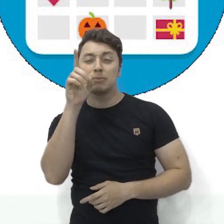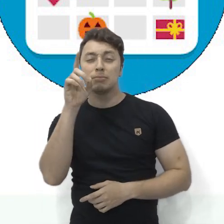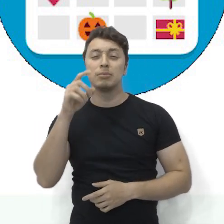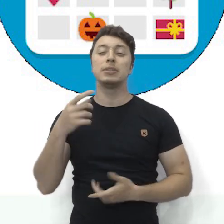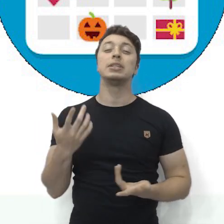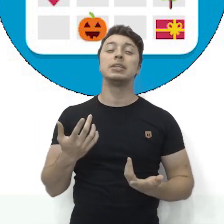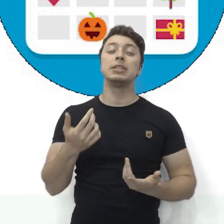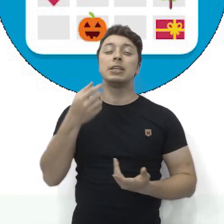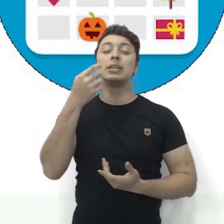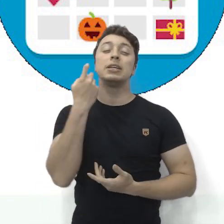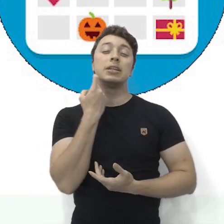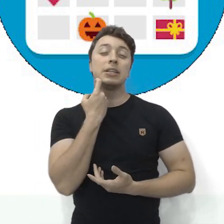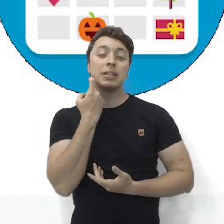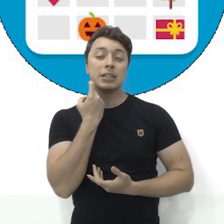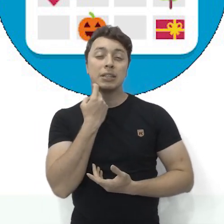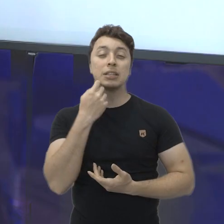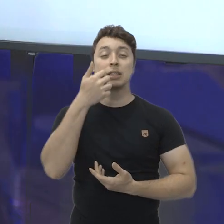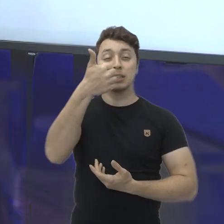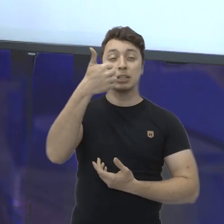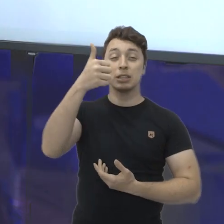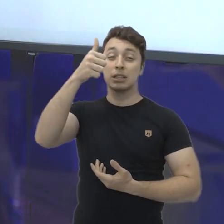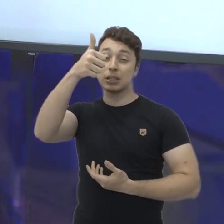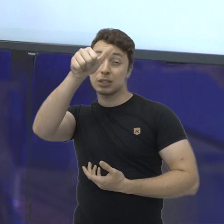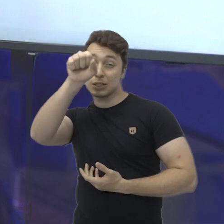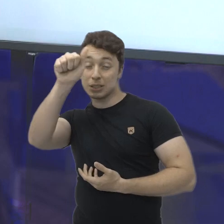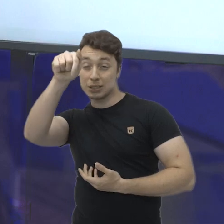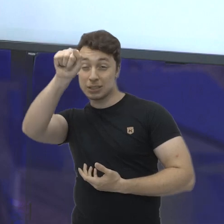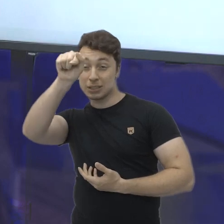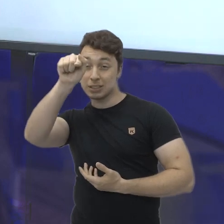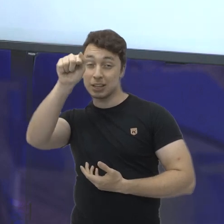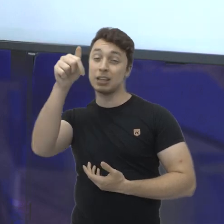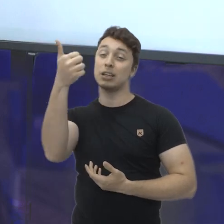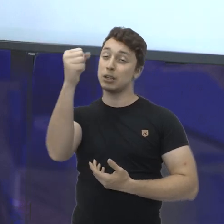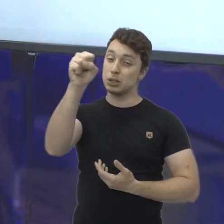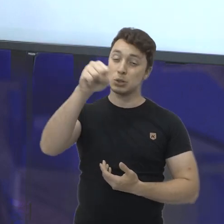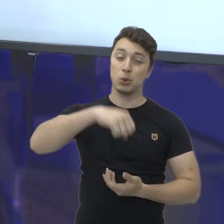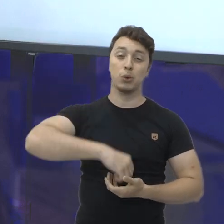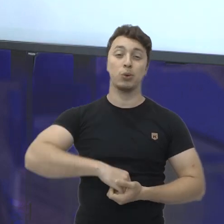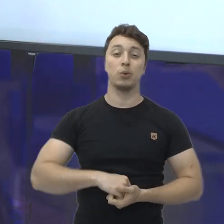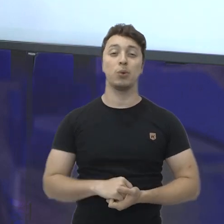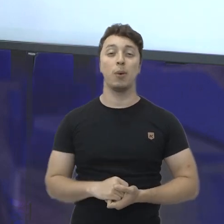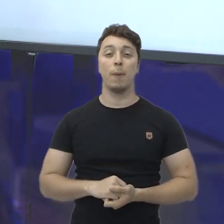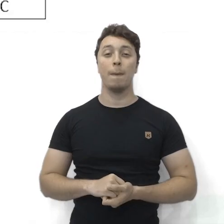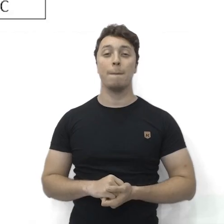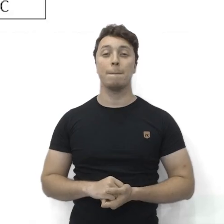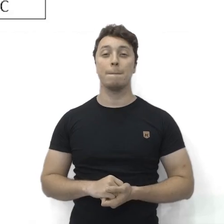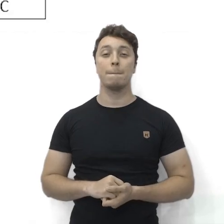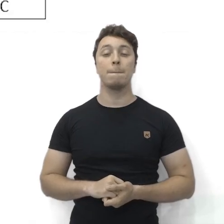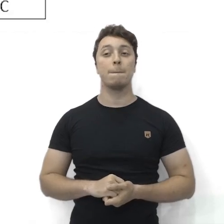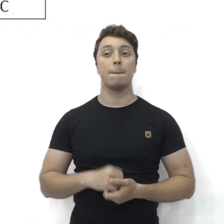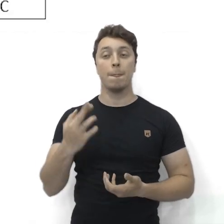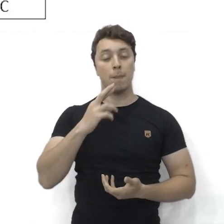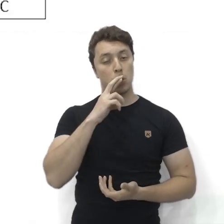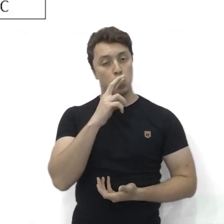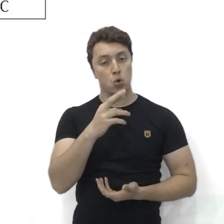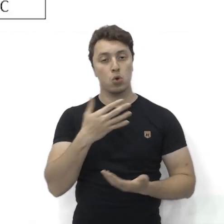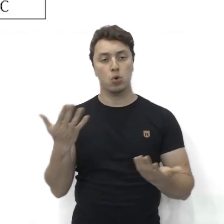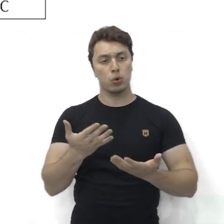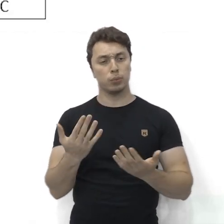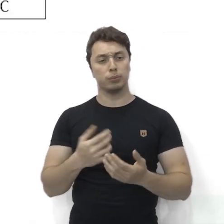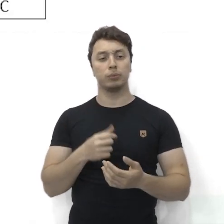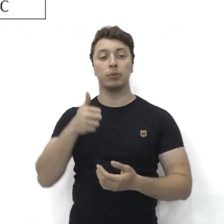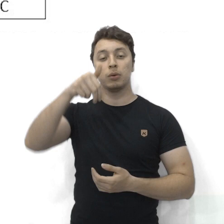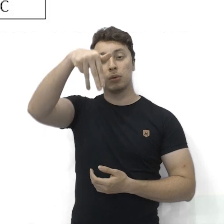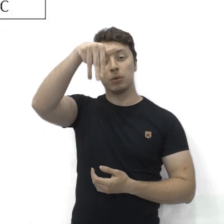sexta-feira, dia 18/9, que deu 17 graus. Agora resolva. Mariana mora